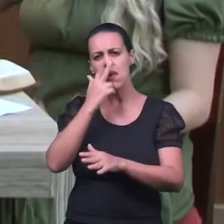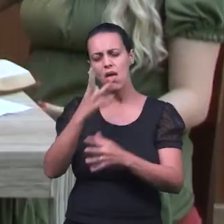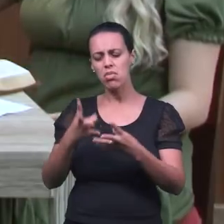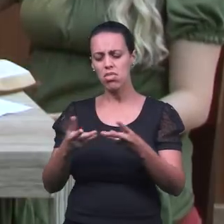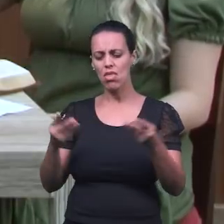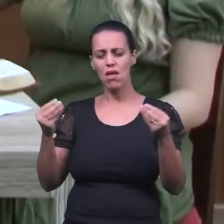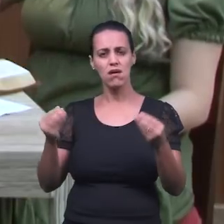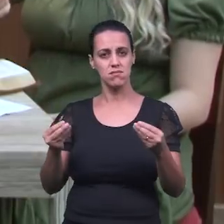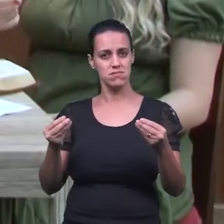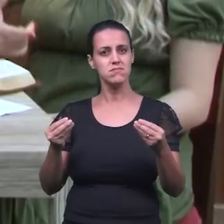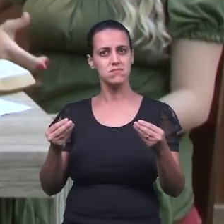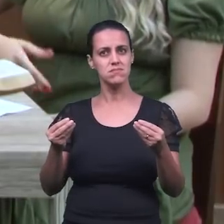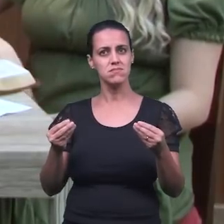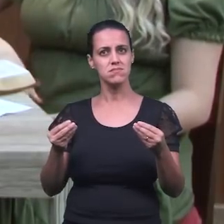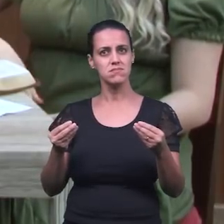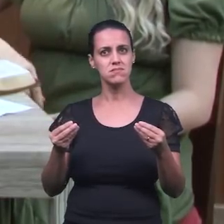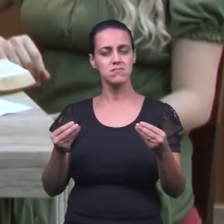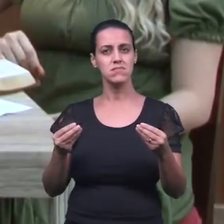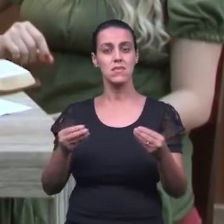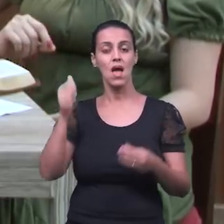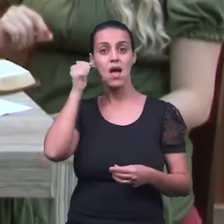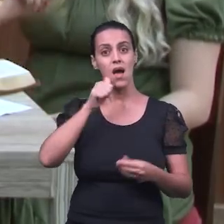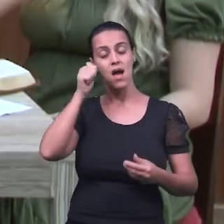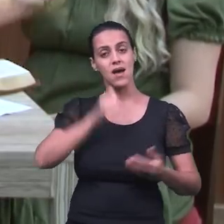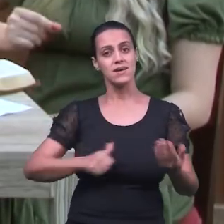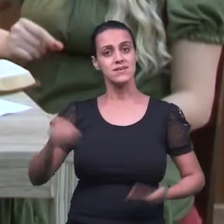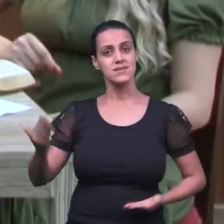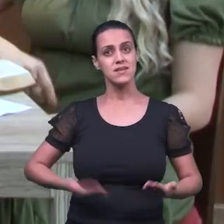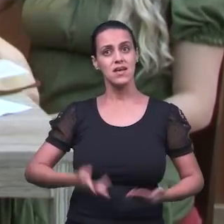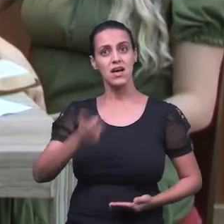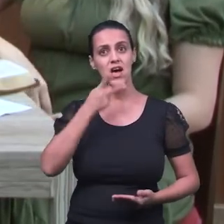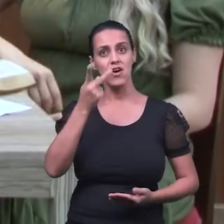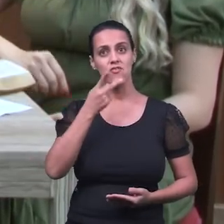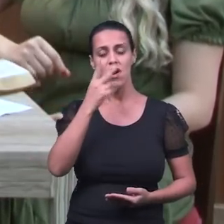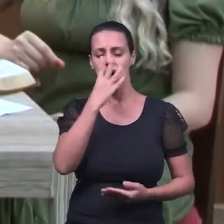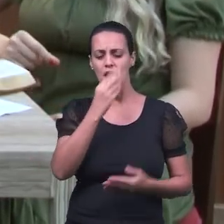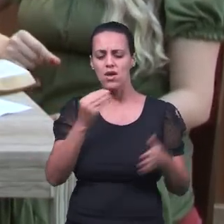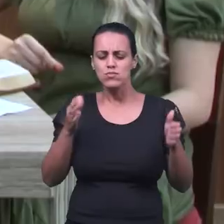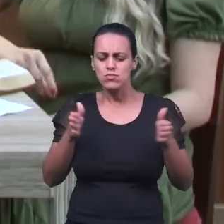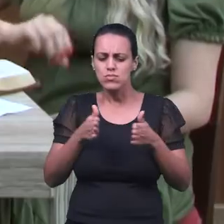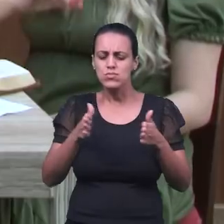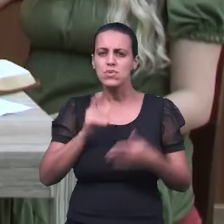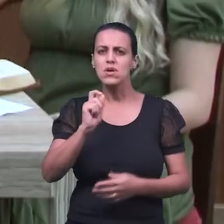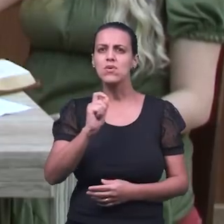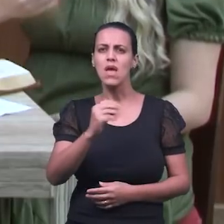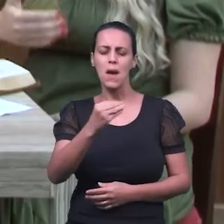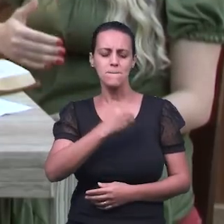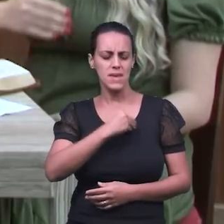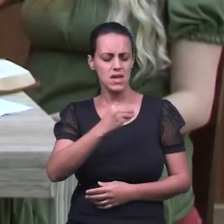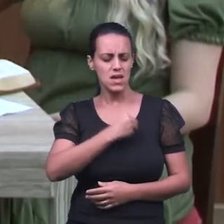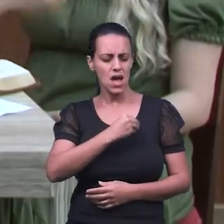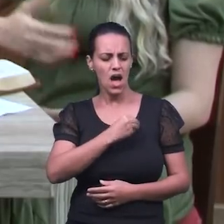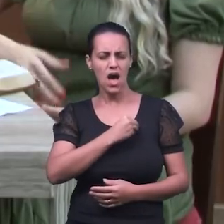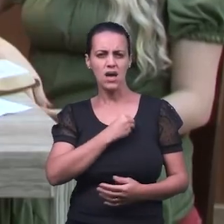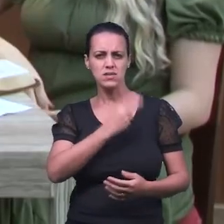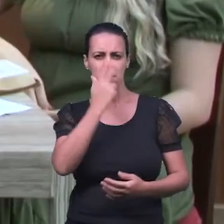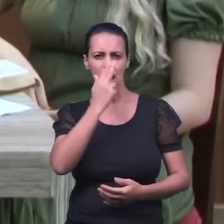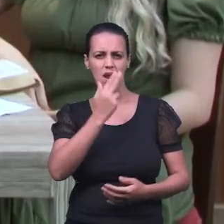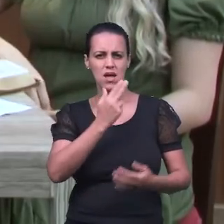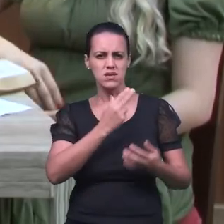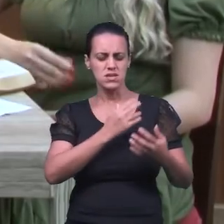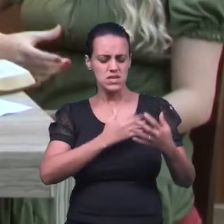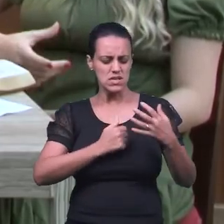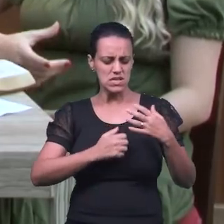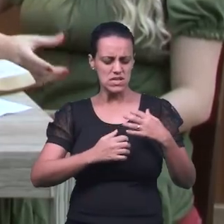morta. Já a irmã Maristela, ela cita bastante da raposinha, que é aquele pecado, que vai sorrateiramente minando a vida do